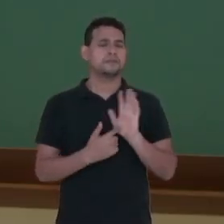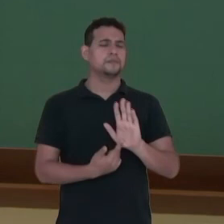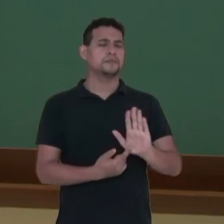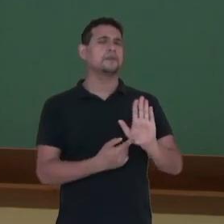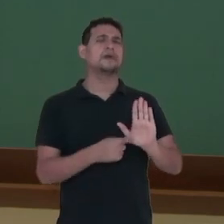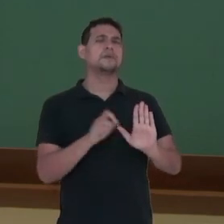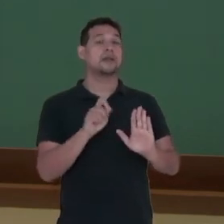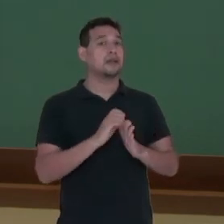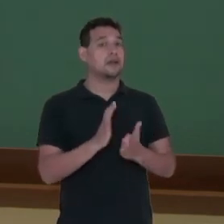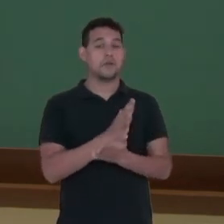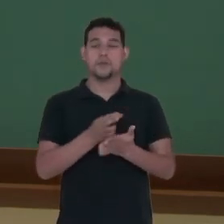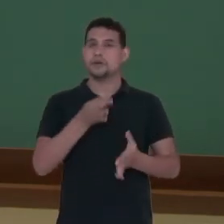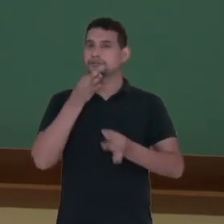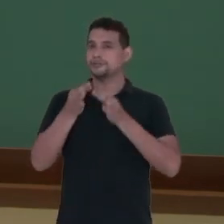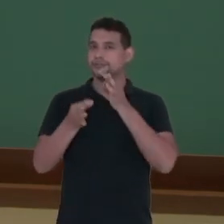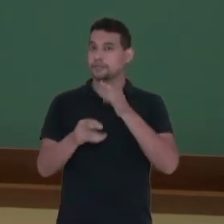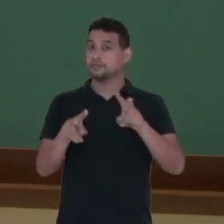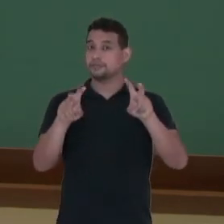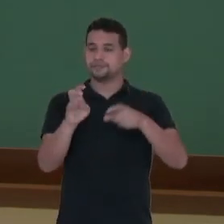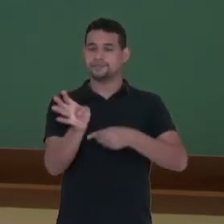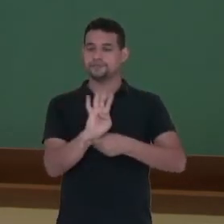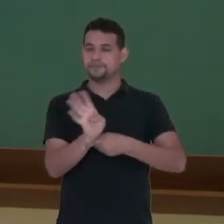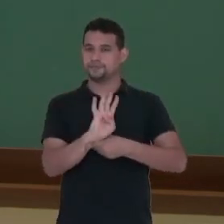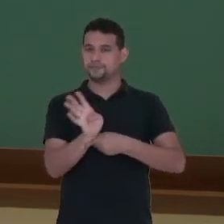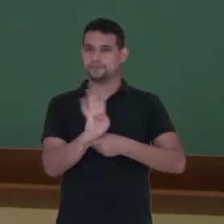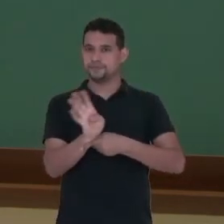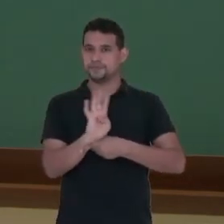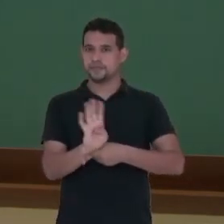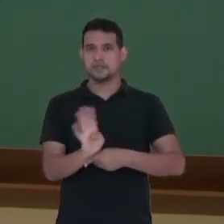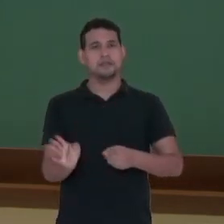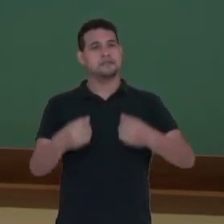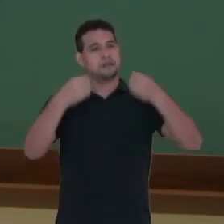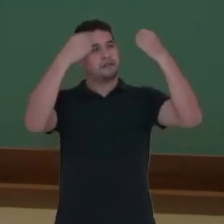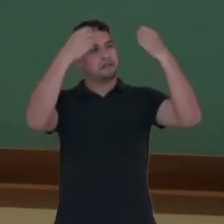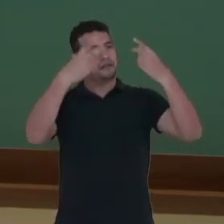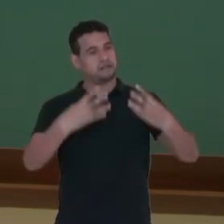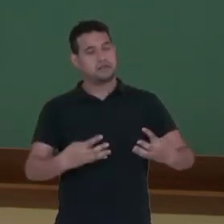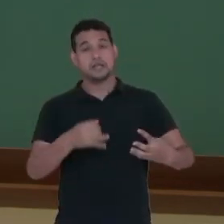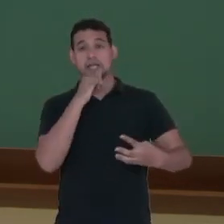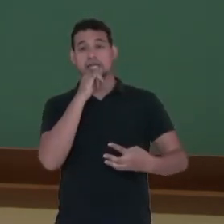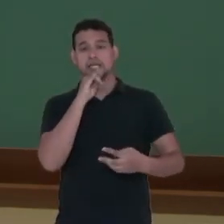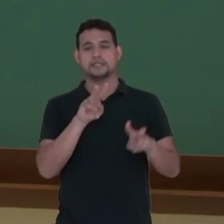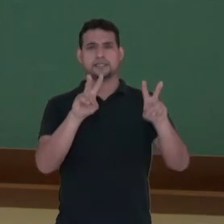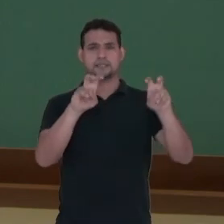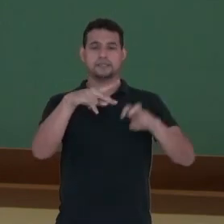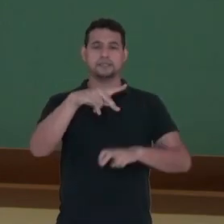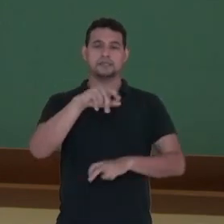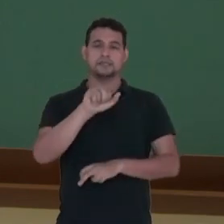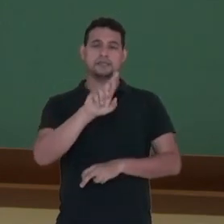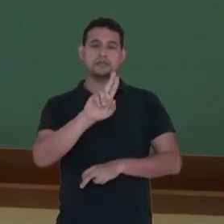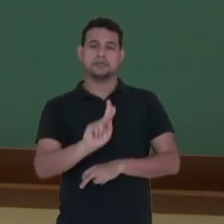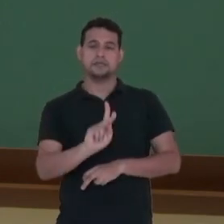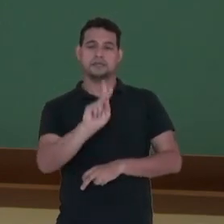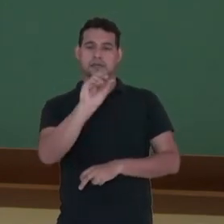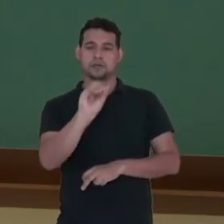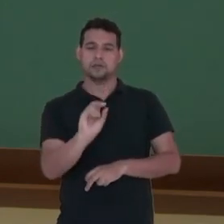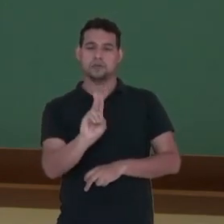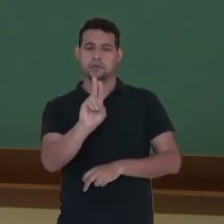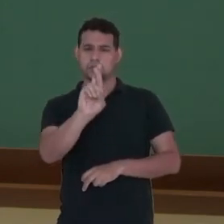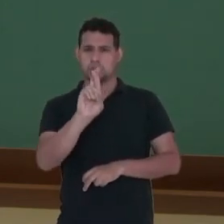agora algumas dicas de filmes que falam sobre o parkour, como Thrashers, a